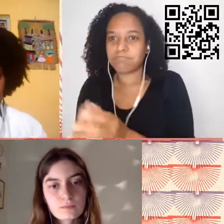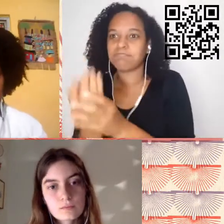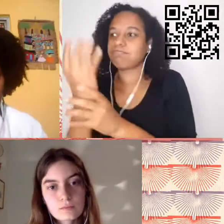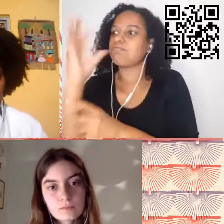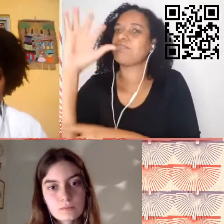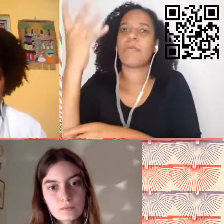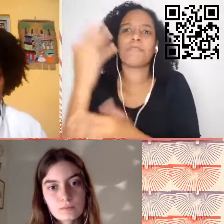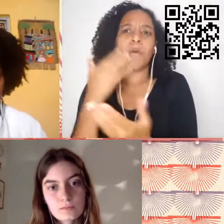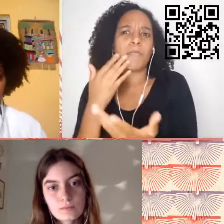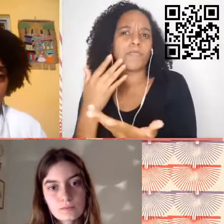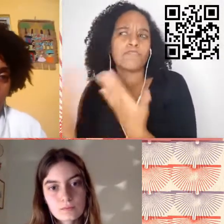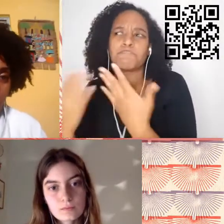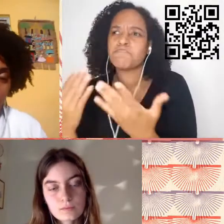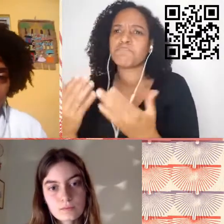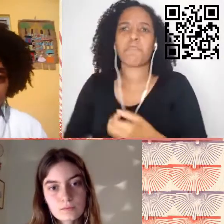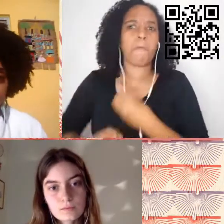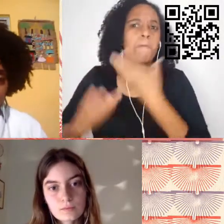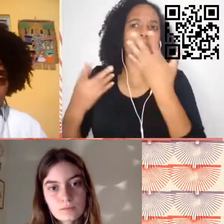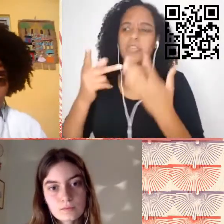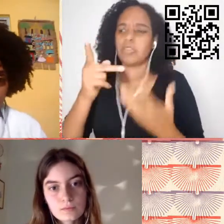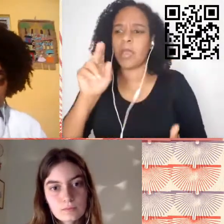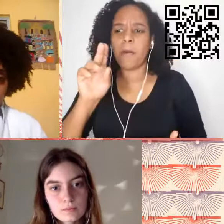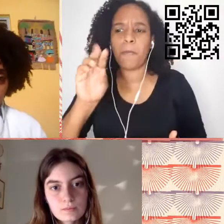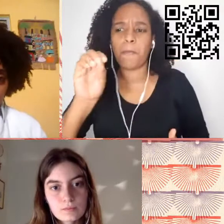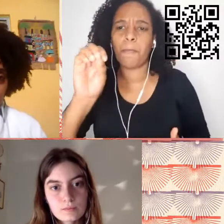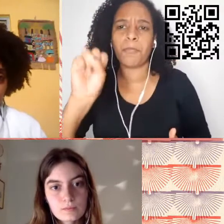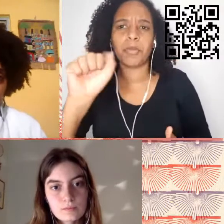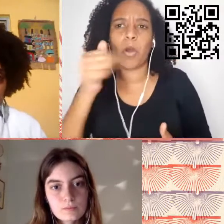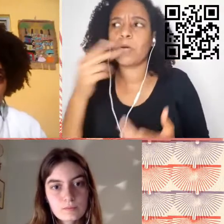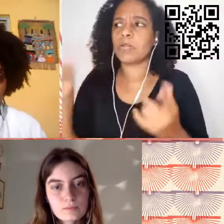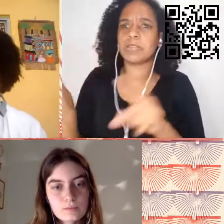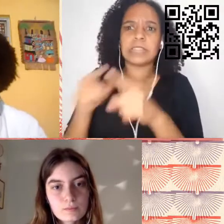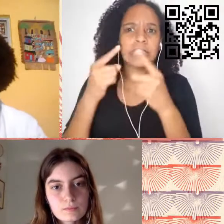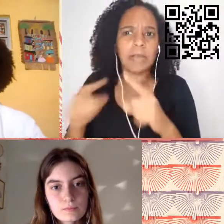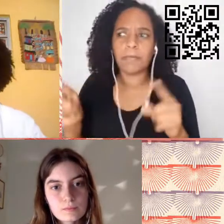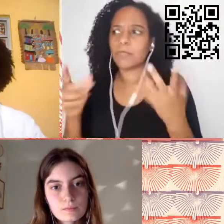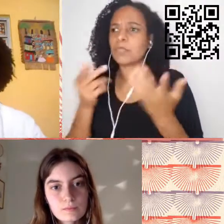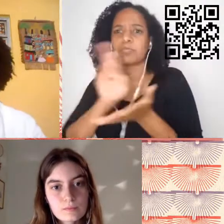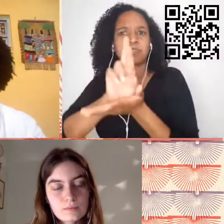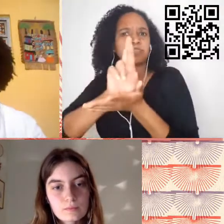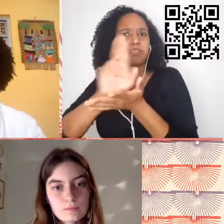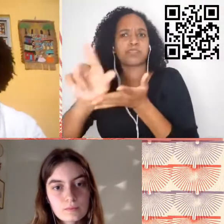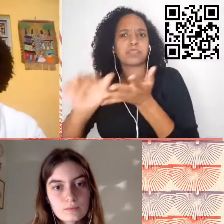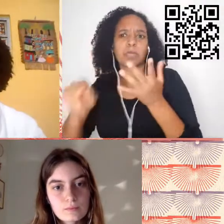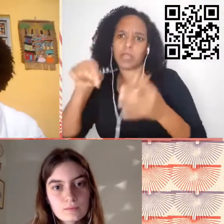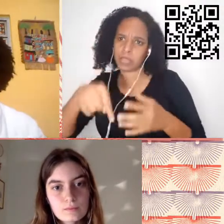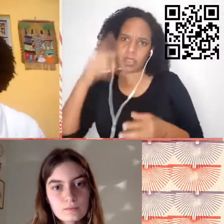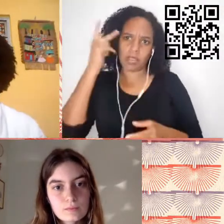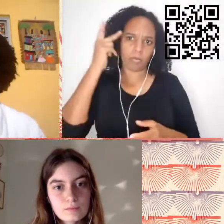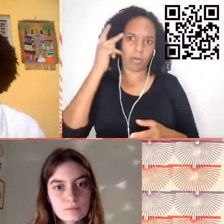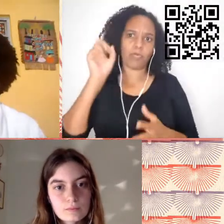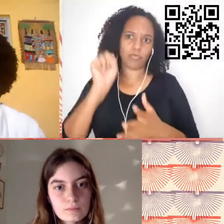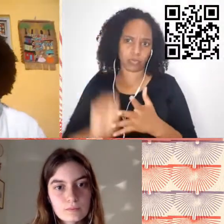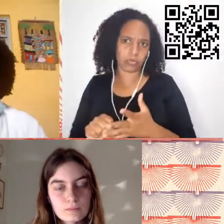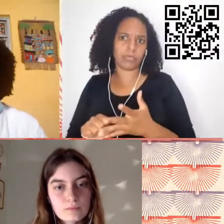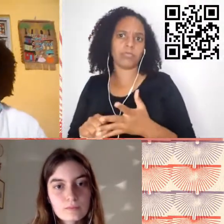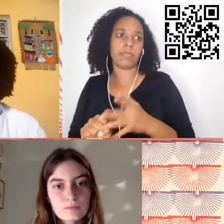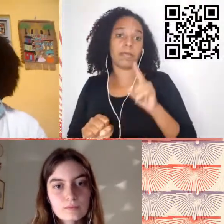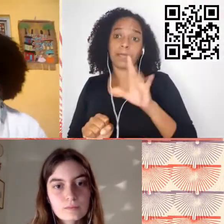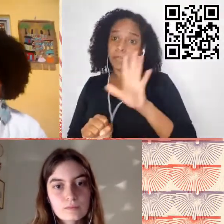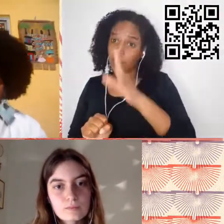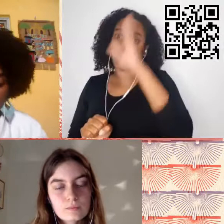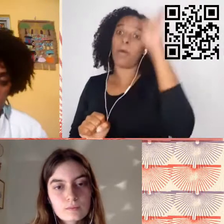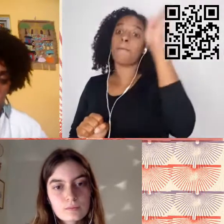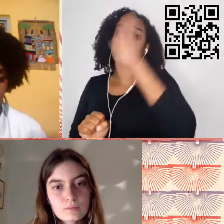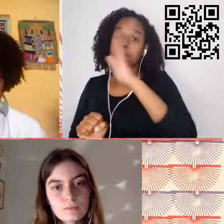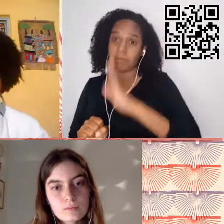prosa, poema, música, enfim. Não só pensando aqui em São Paulo, na Zona Sul, mas a gente pensa em Brasil. Quando